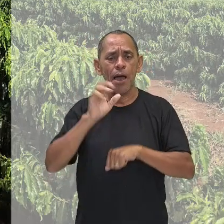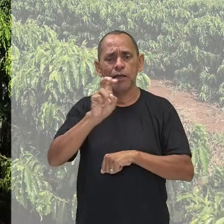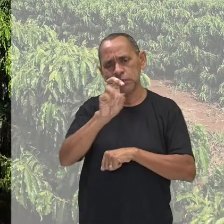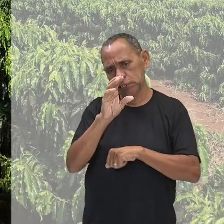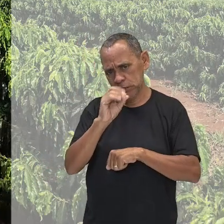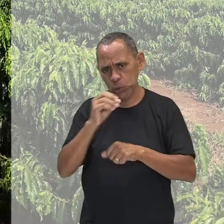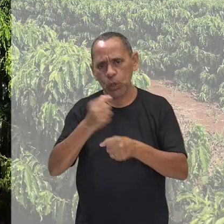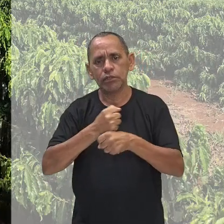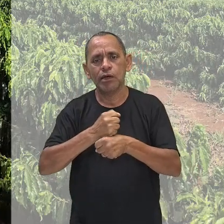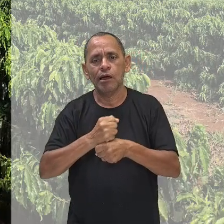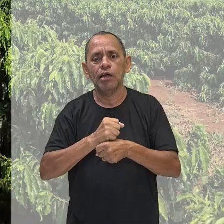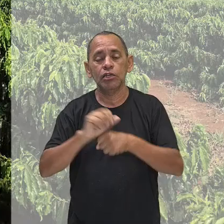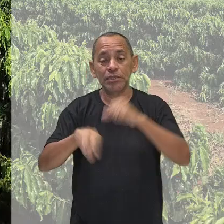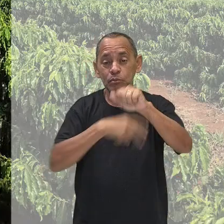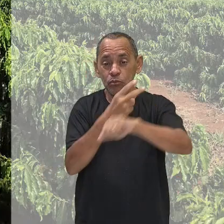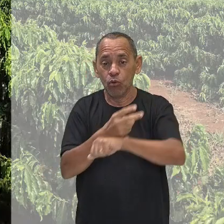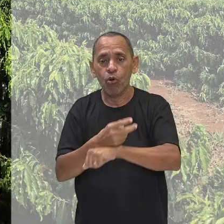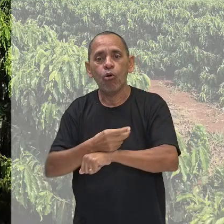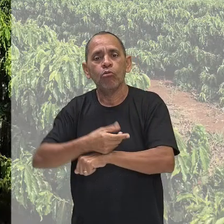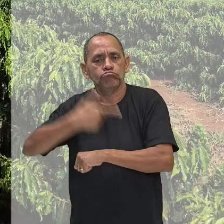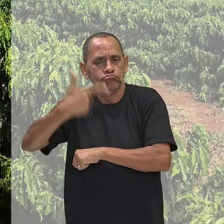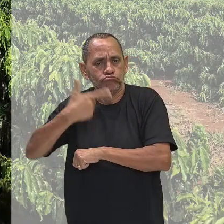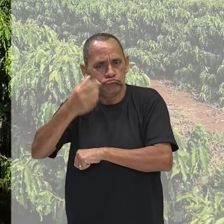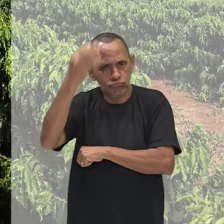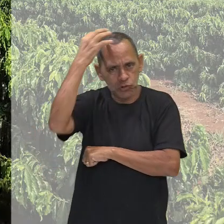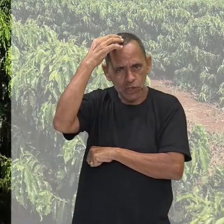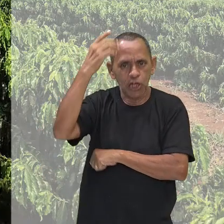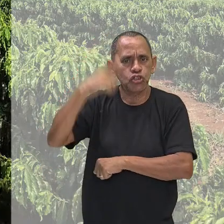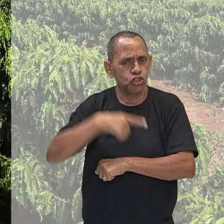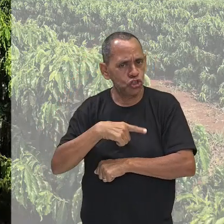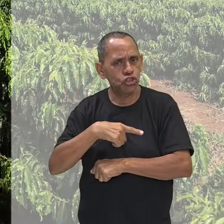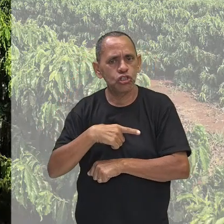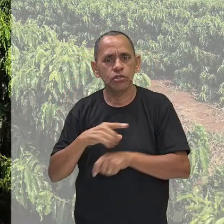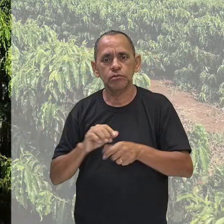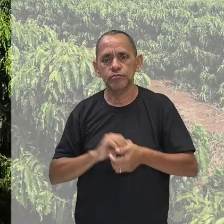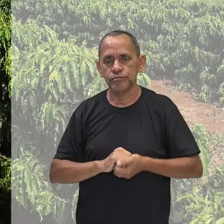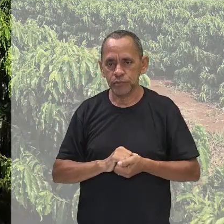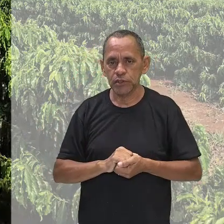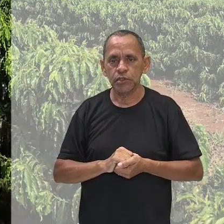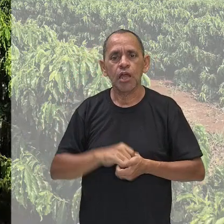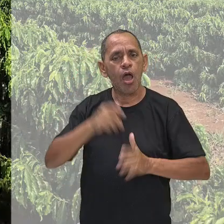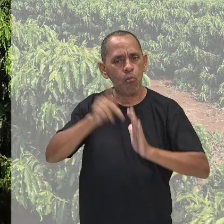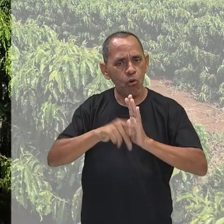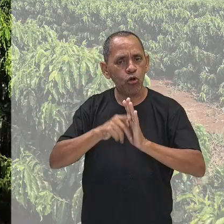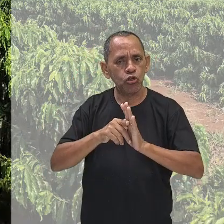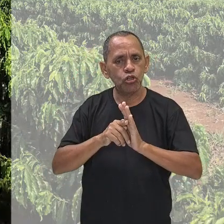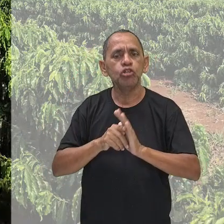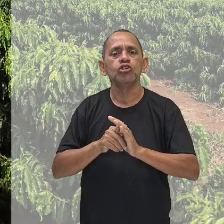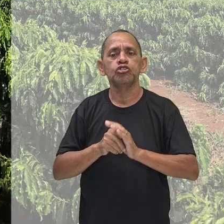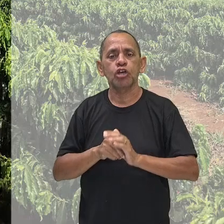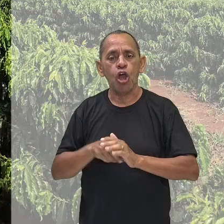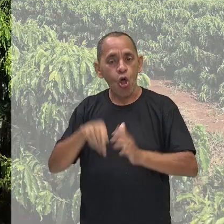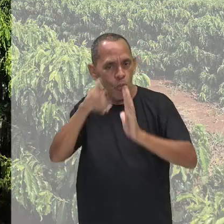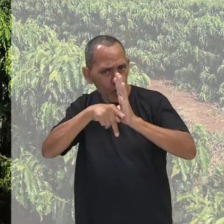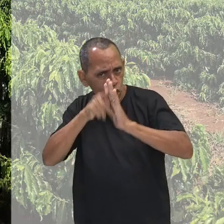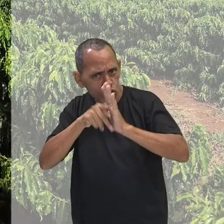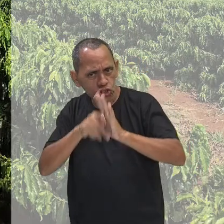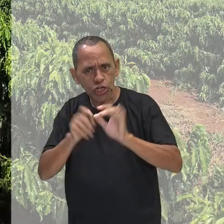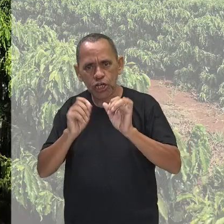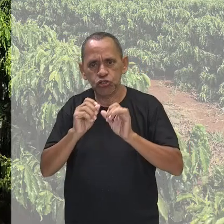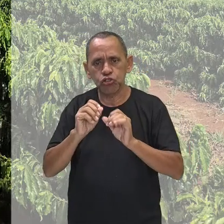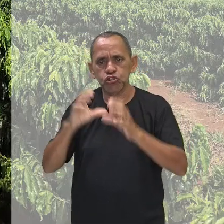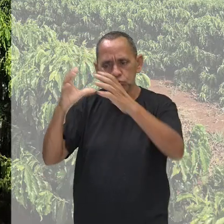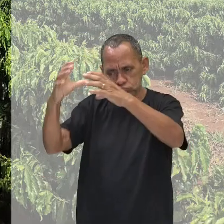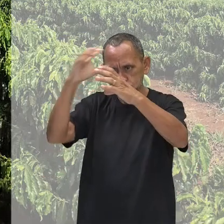segundo reinado, já existia, melhor, ainda existia essa política de branqueamento. A gente vai ver que o racismo